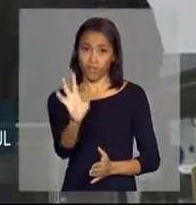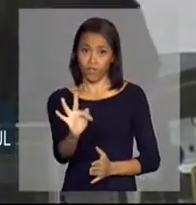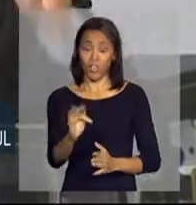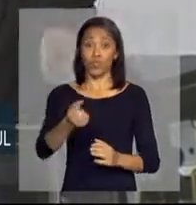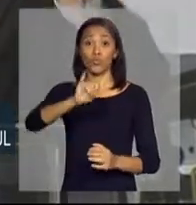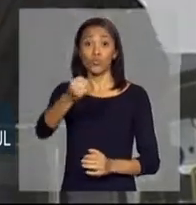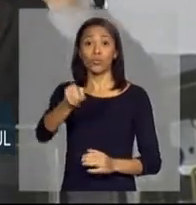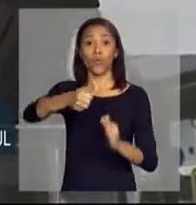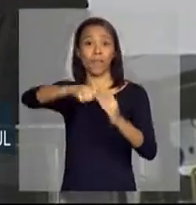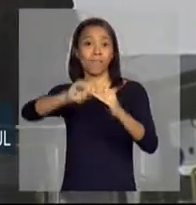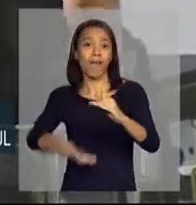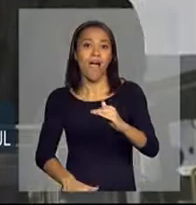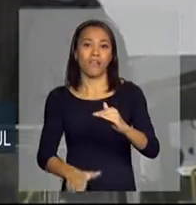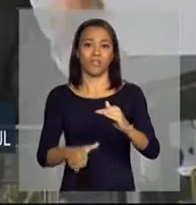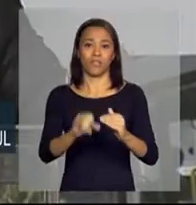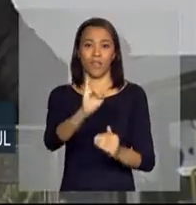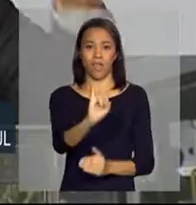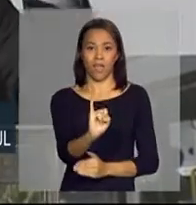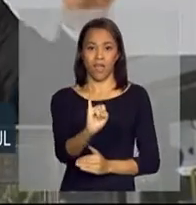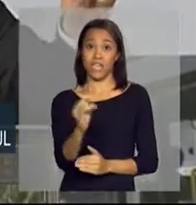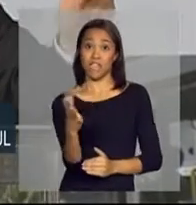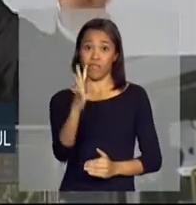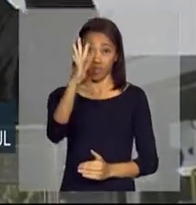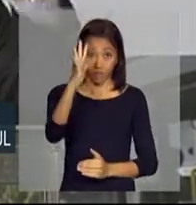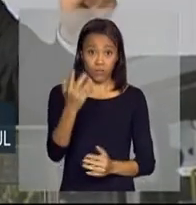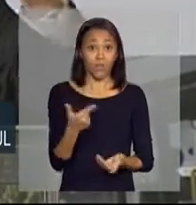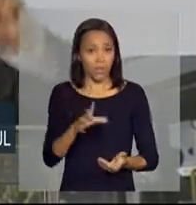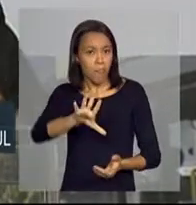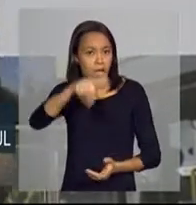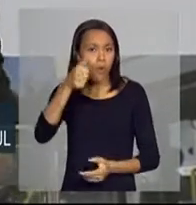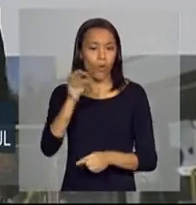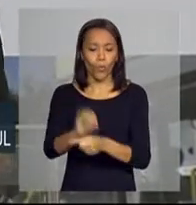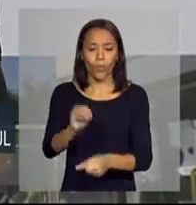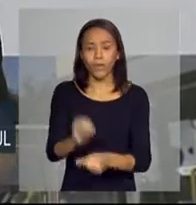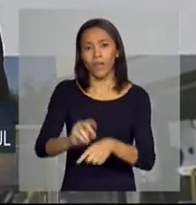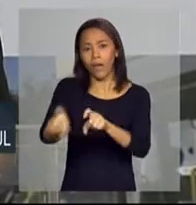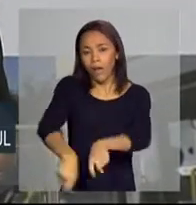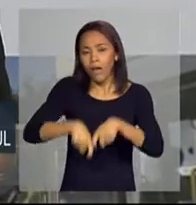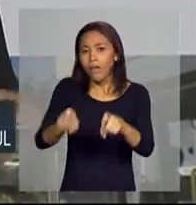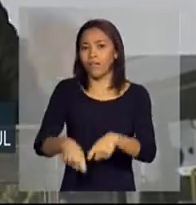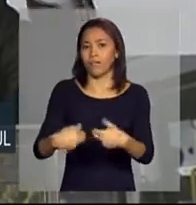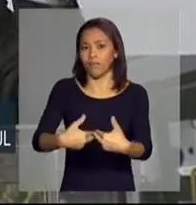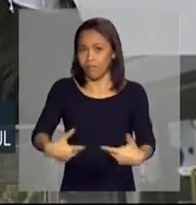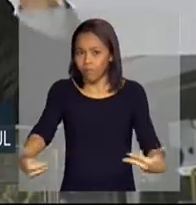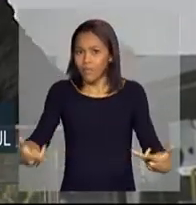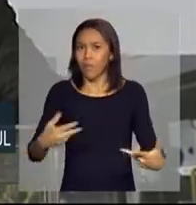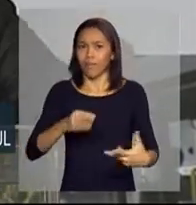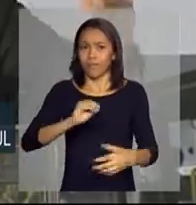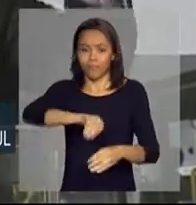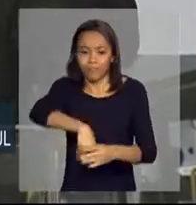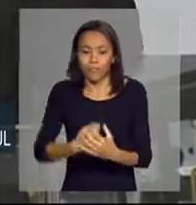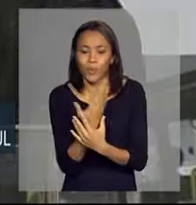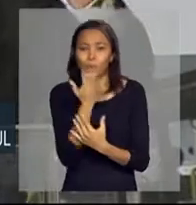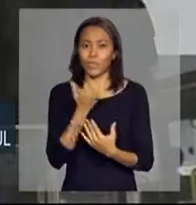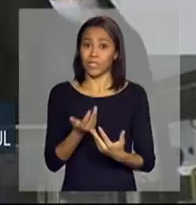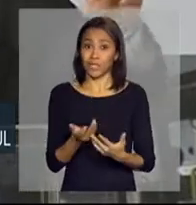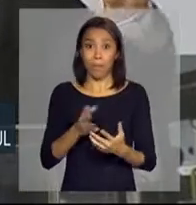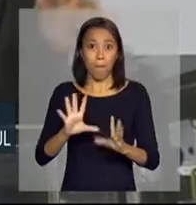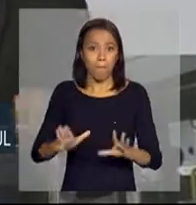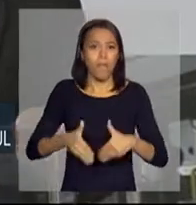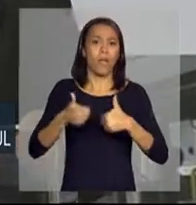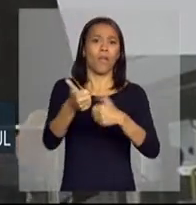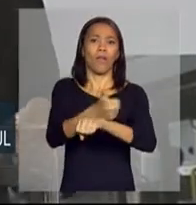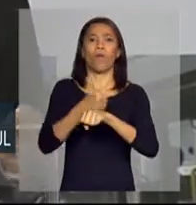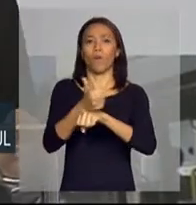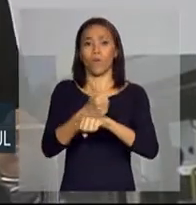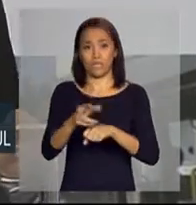aqueles que trabalham e produzam na terra tenham melhores condições para trabalhar e produzir, gerando riquezas, gerando melhor condição